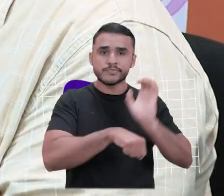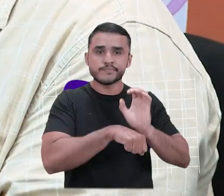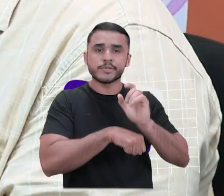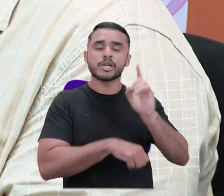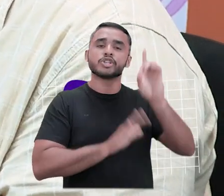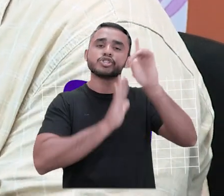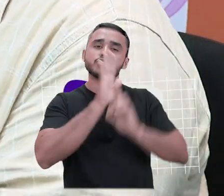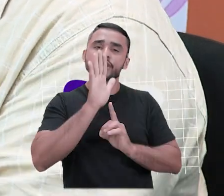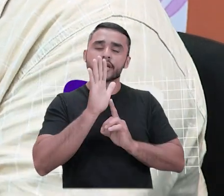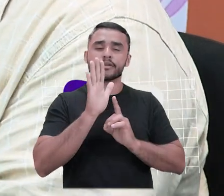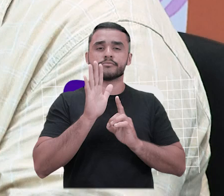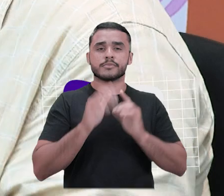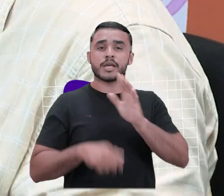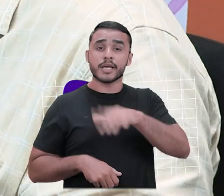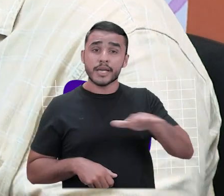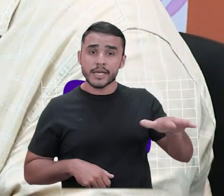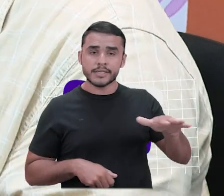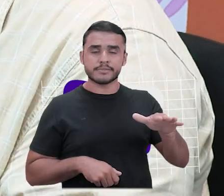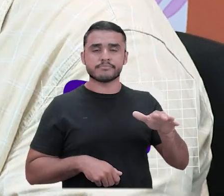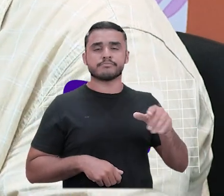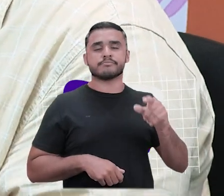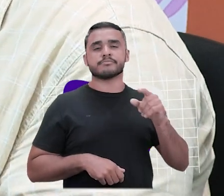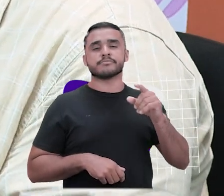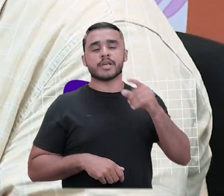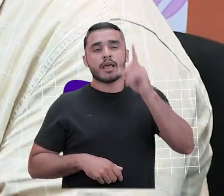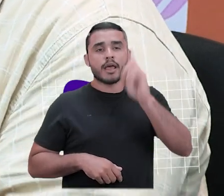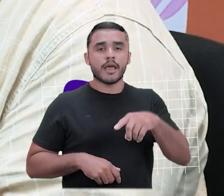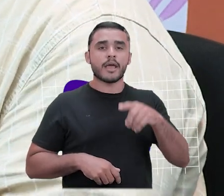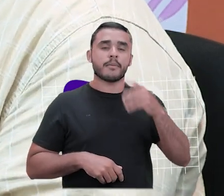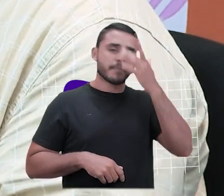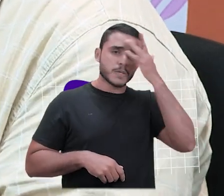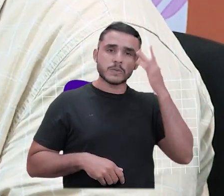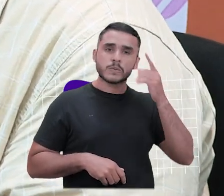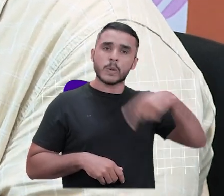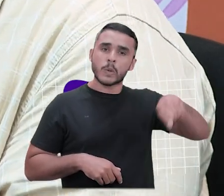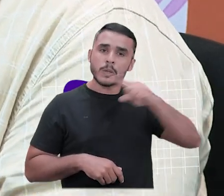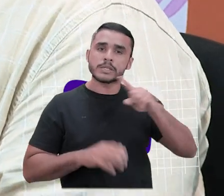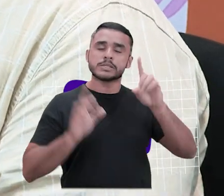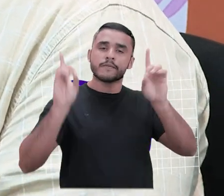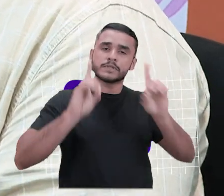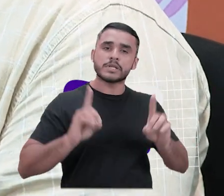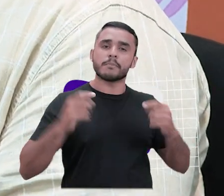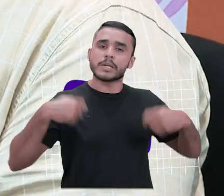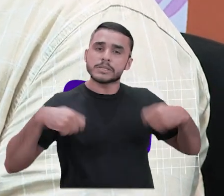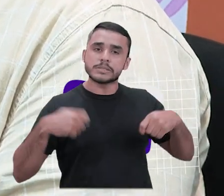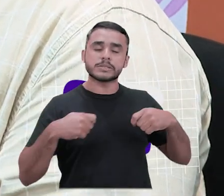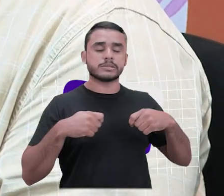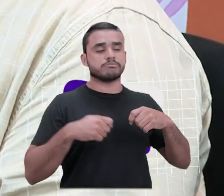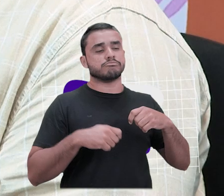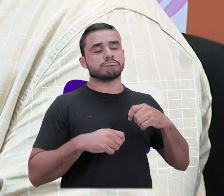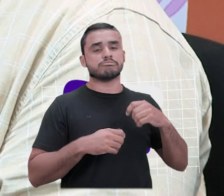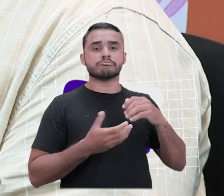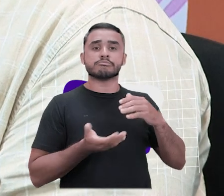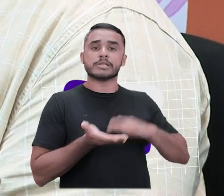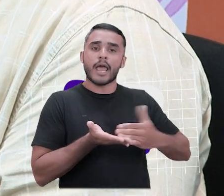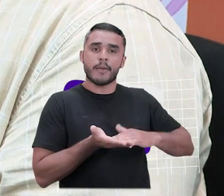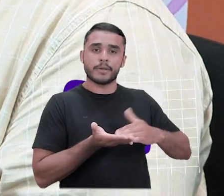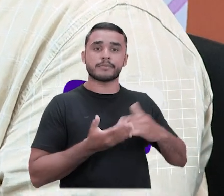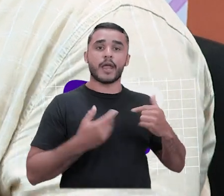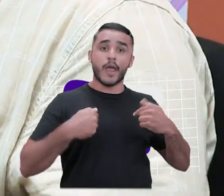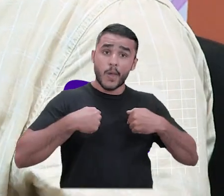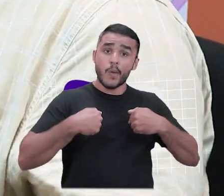né? Eu ainda estou, mas estou me desligando, porque tem todo um processo aí de formação de novos segmentos, e aí a gente tem essa